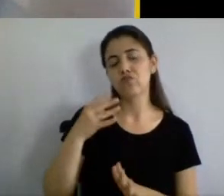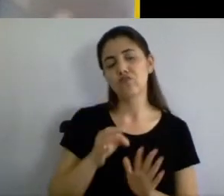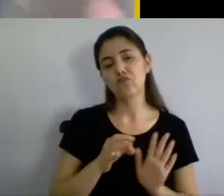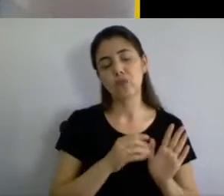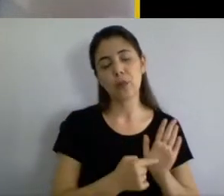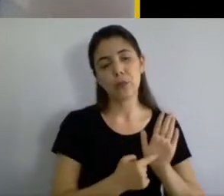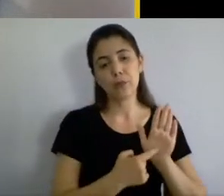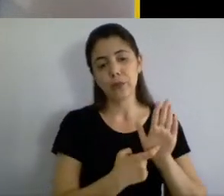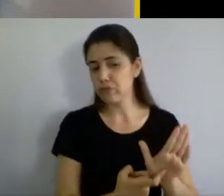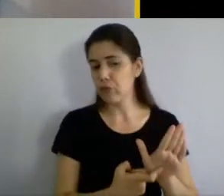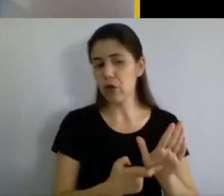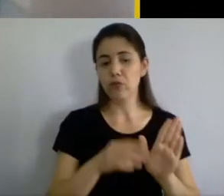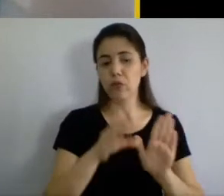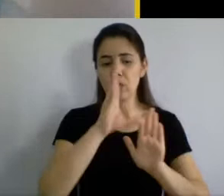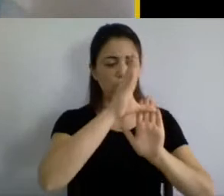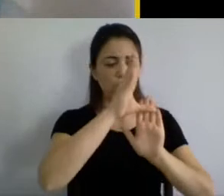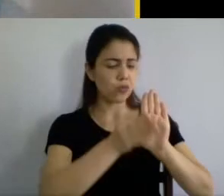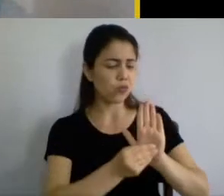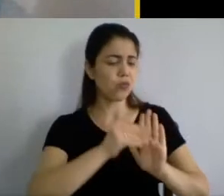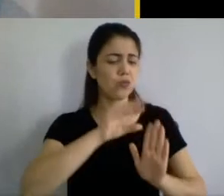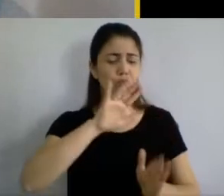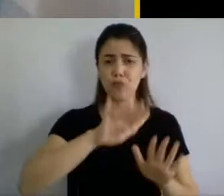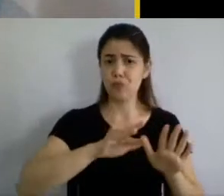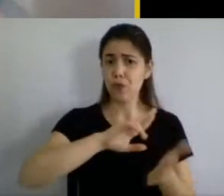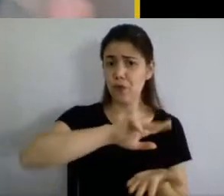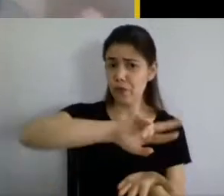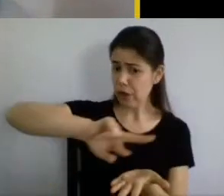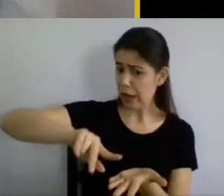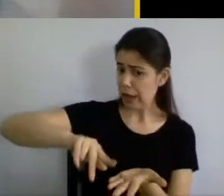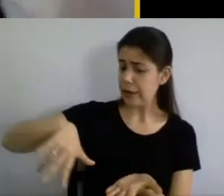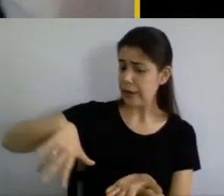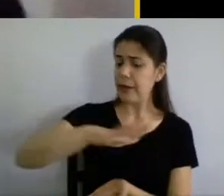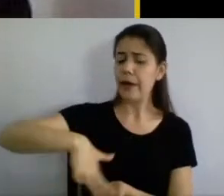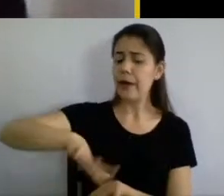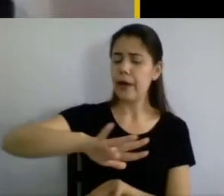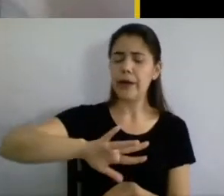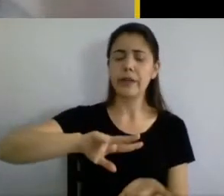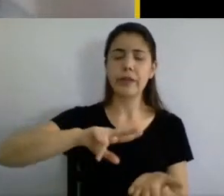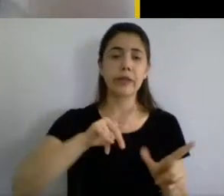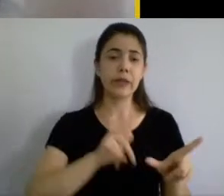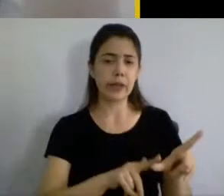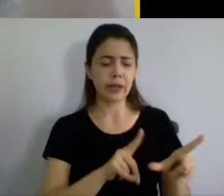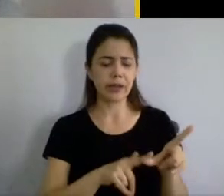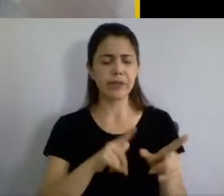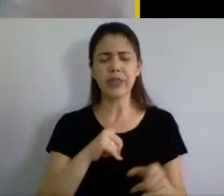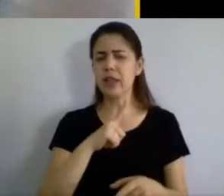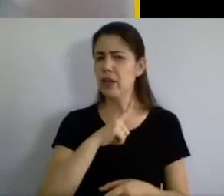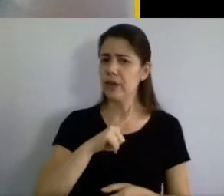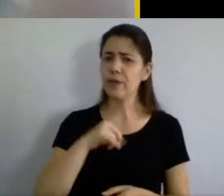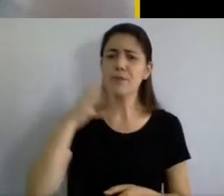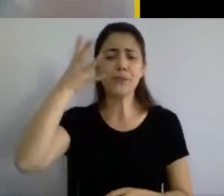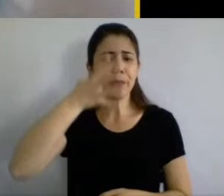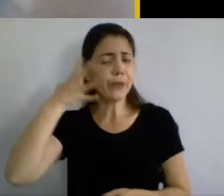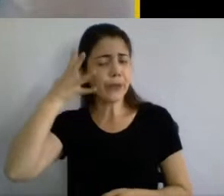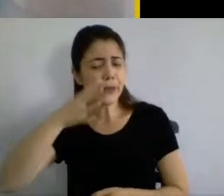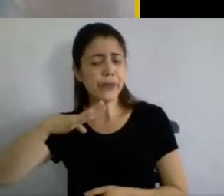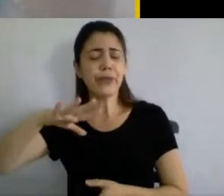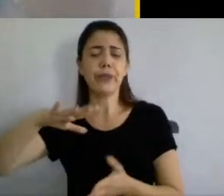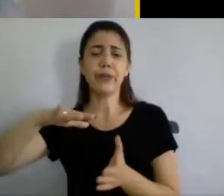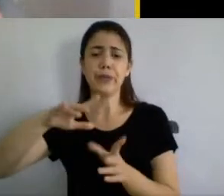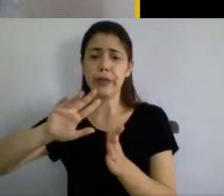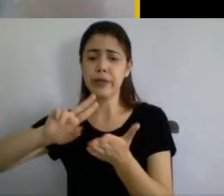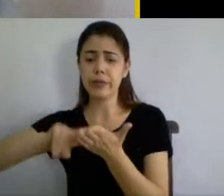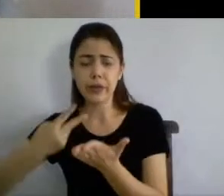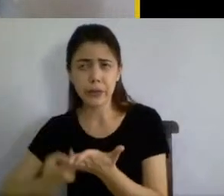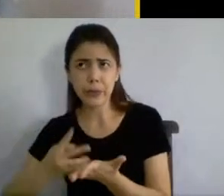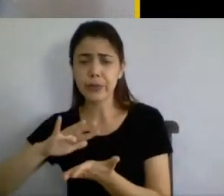conteúdos em diversos campos das letras. A gente já teve palestras na área de tradução, na área de linguística, diversas na área de literatura,